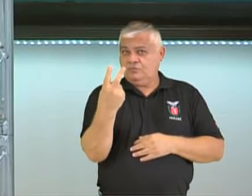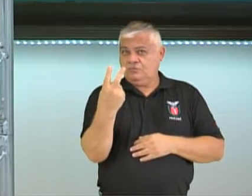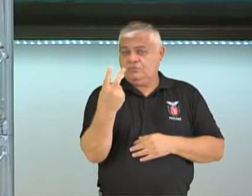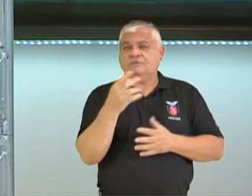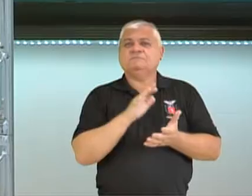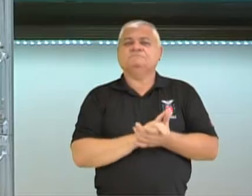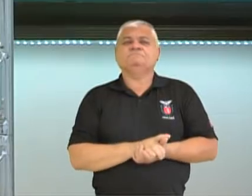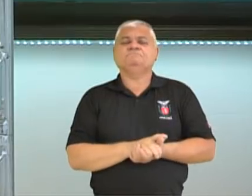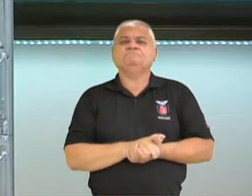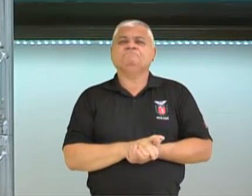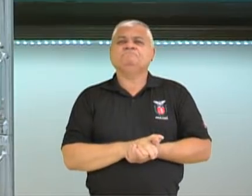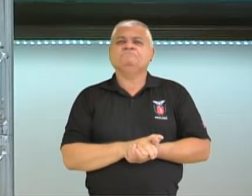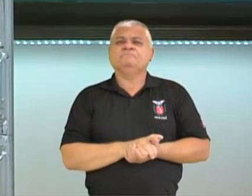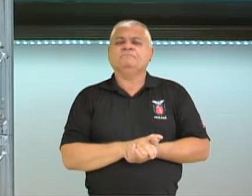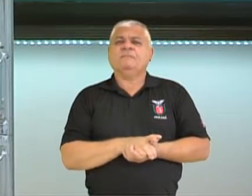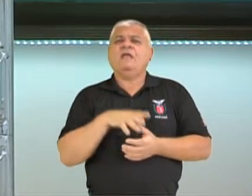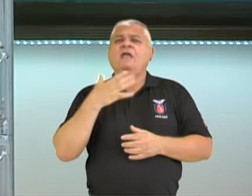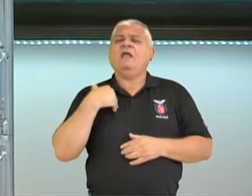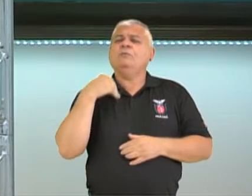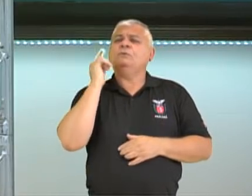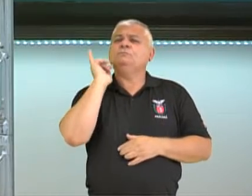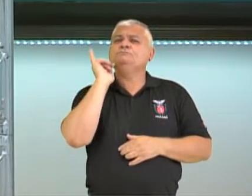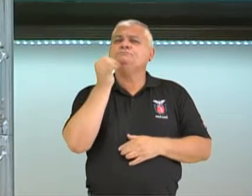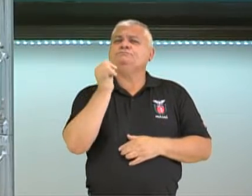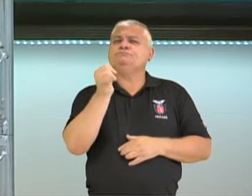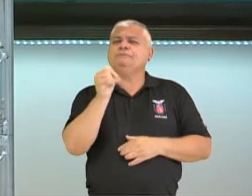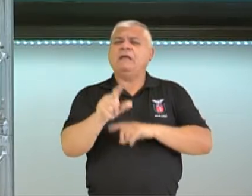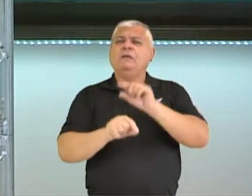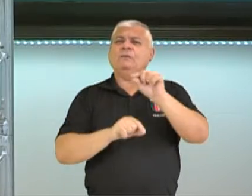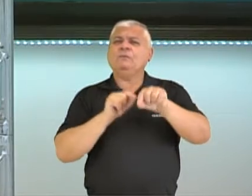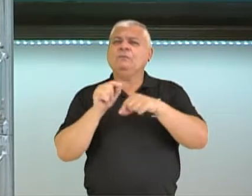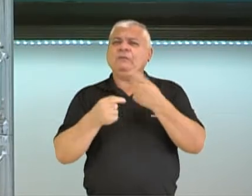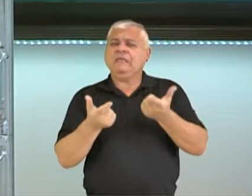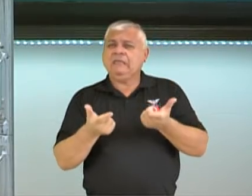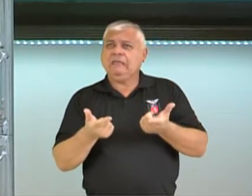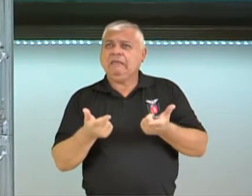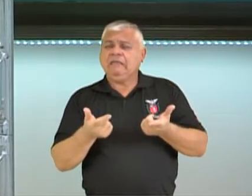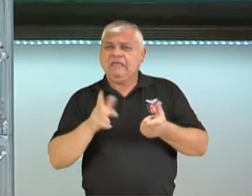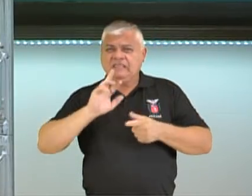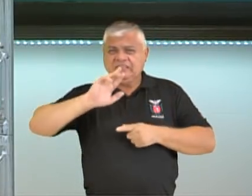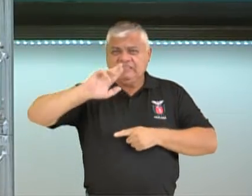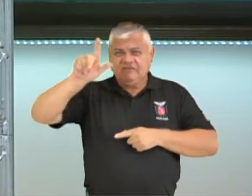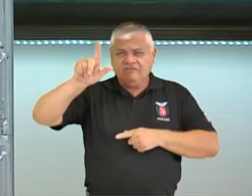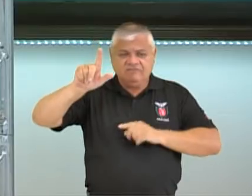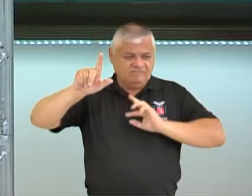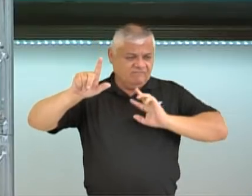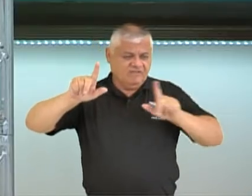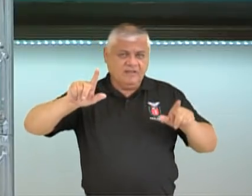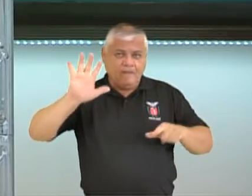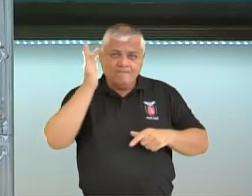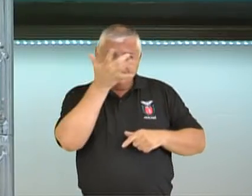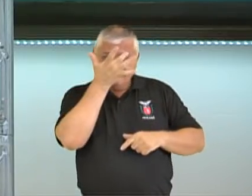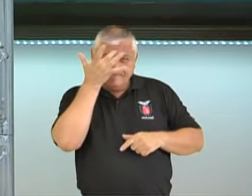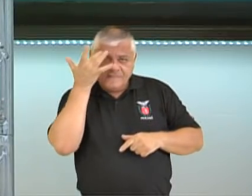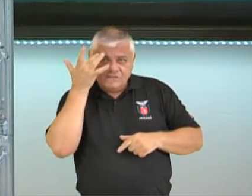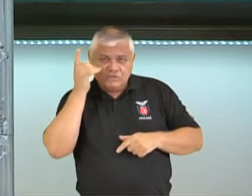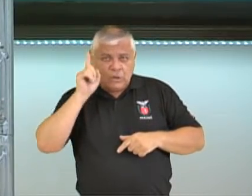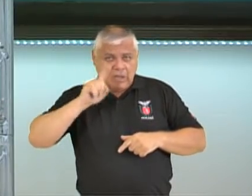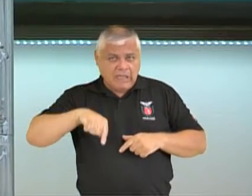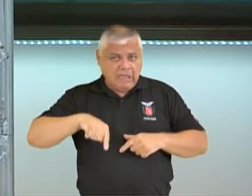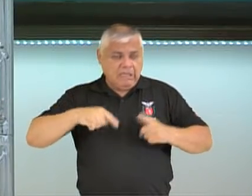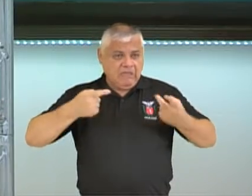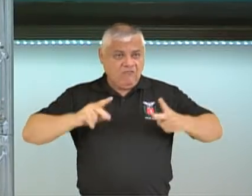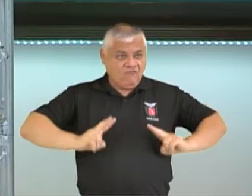contar para nós o que será que as diferenças entre as pessoas